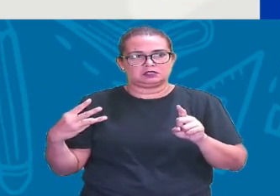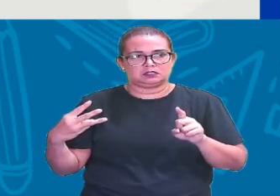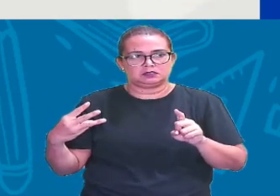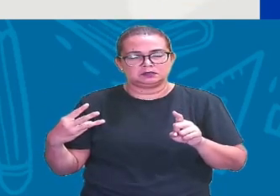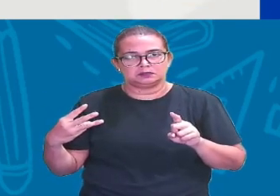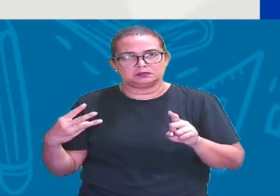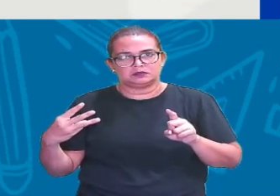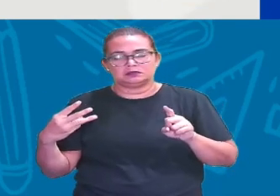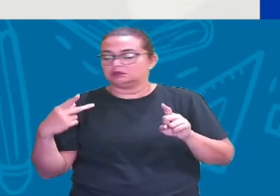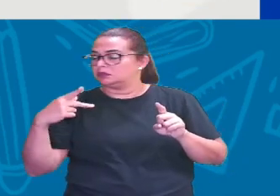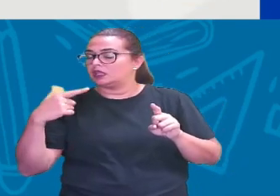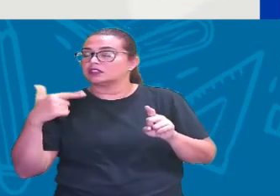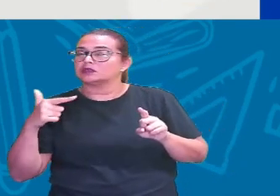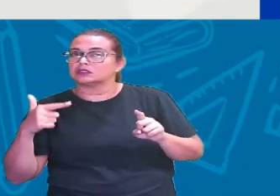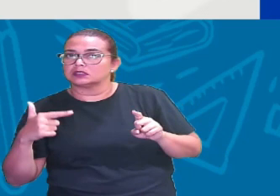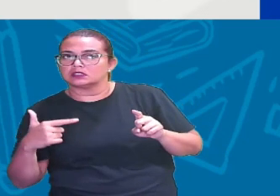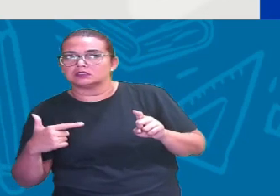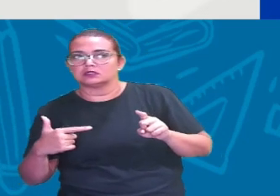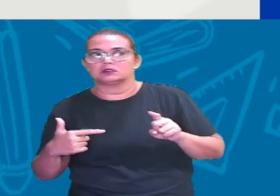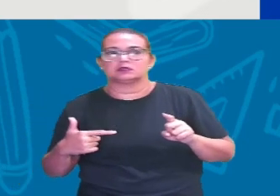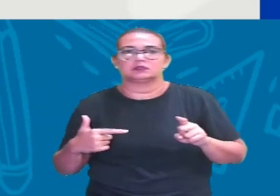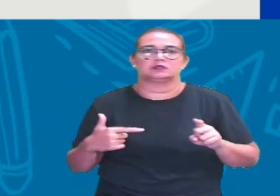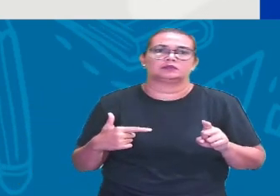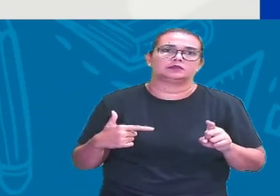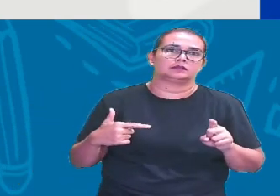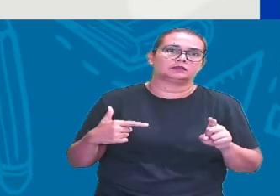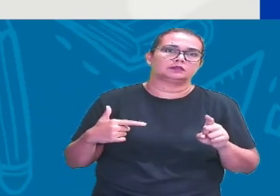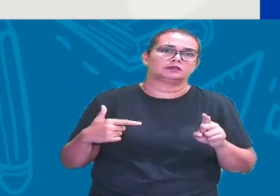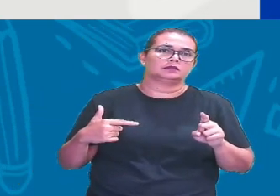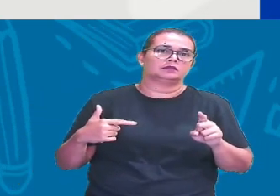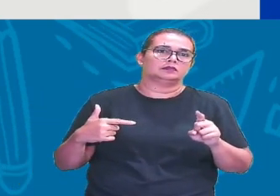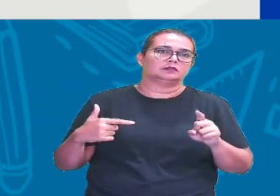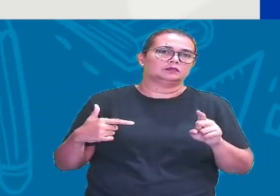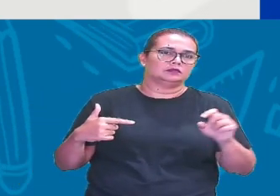pares. Então, dividindo por 3, ó,